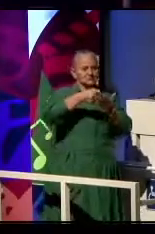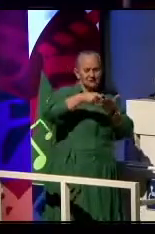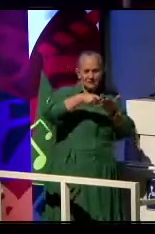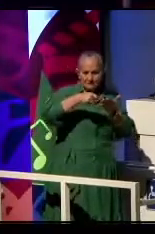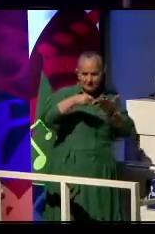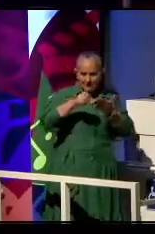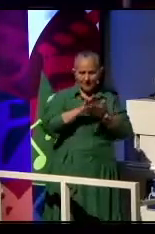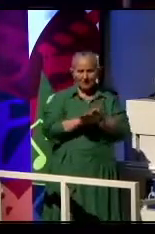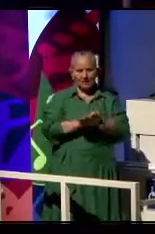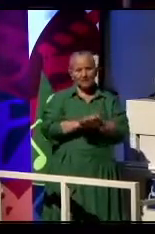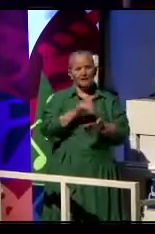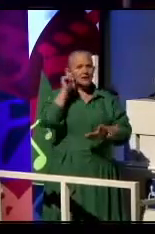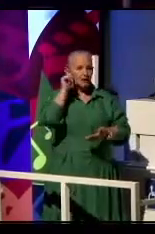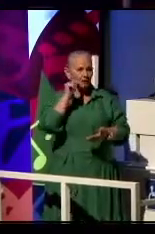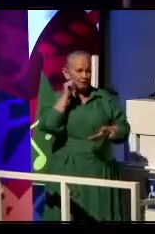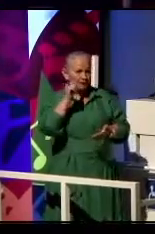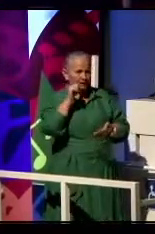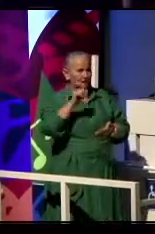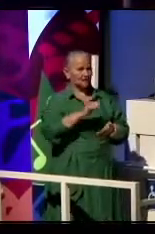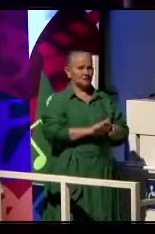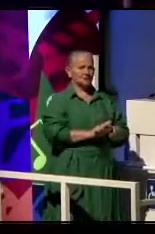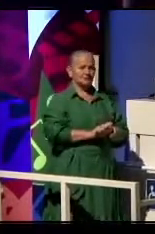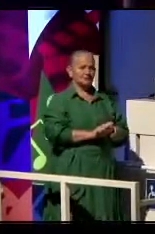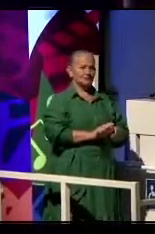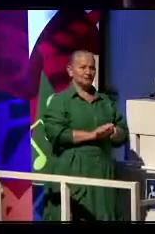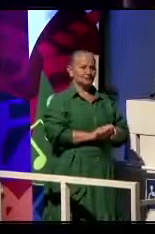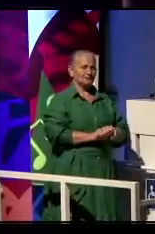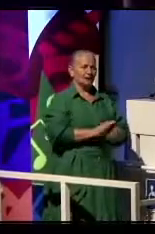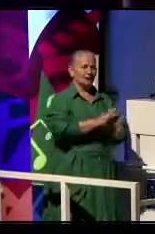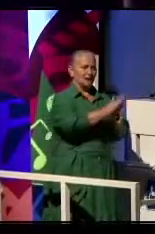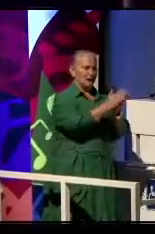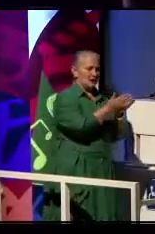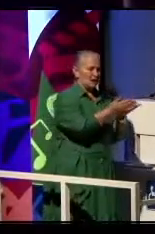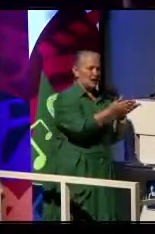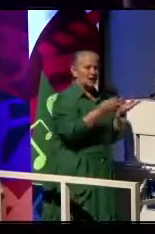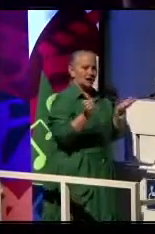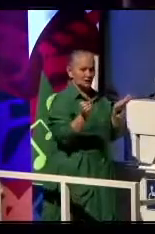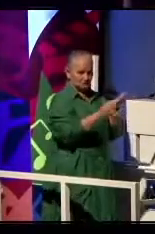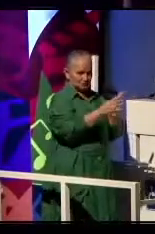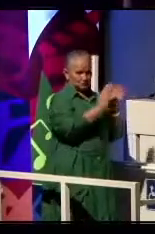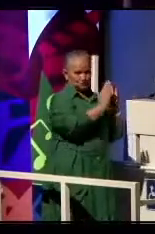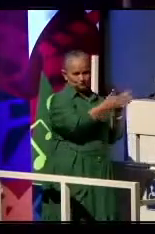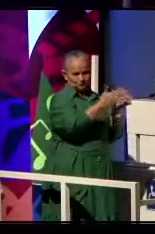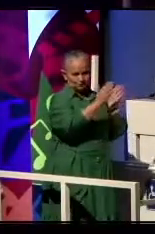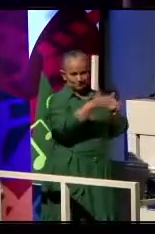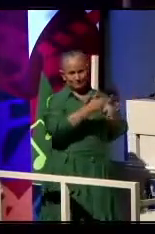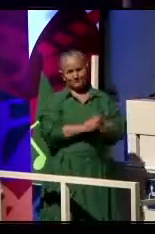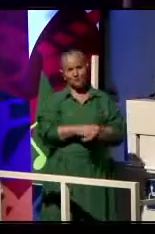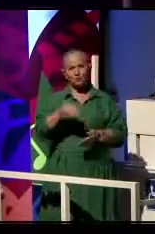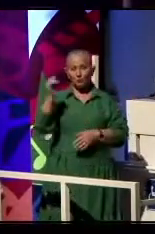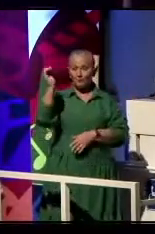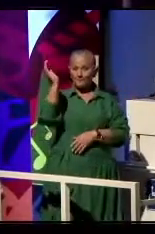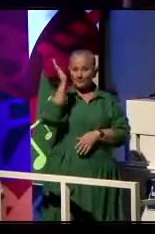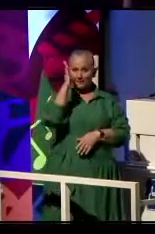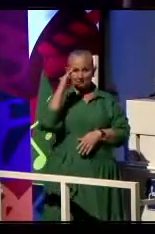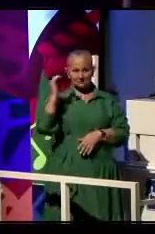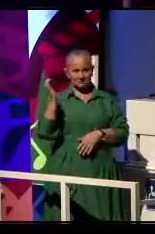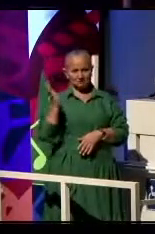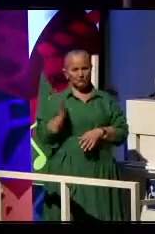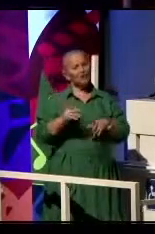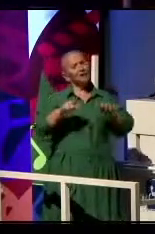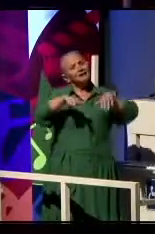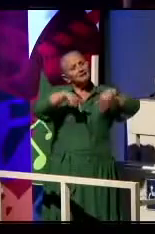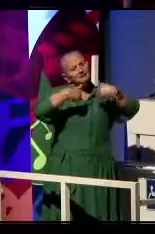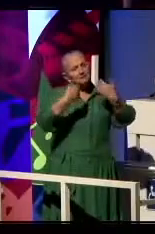primeira a lançar o álbum duplo. Então, esse foi o segundo álbum duplo lançado no Brasil. Então, houve um